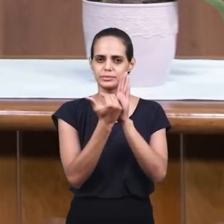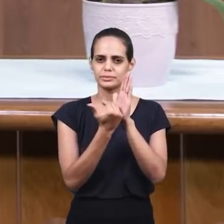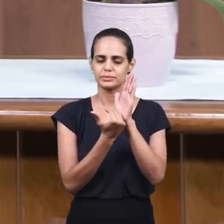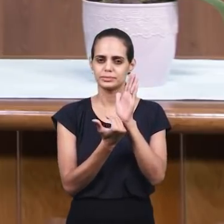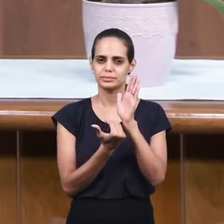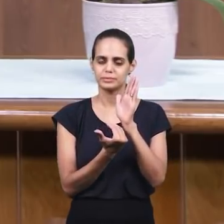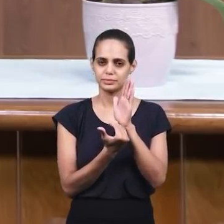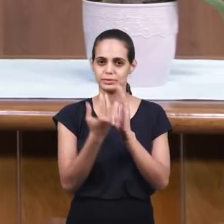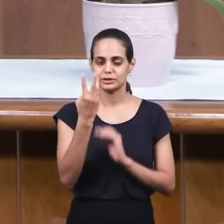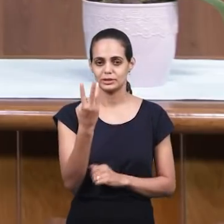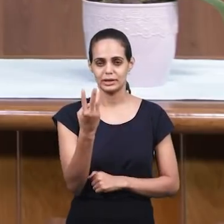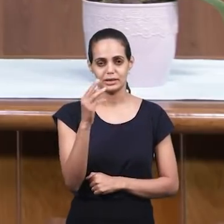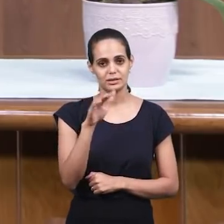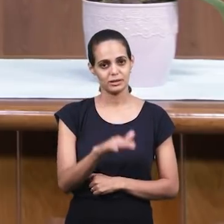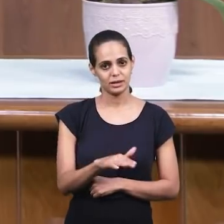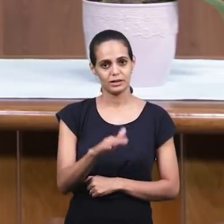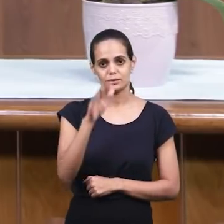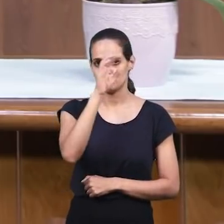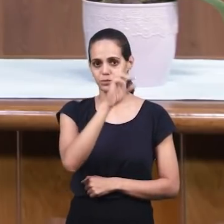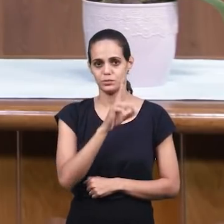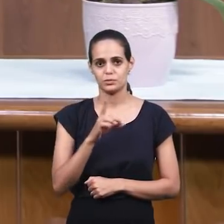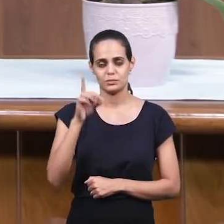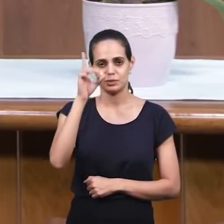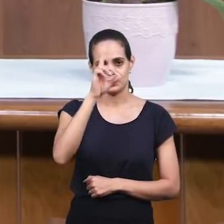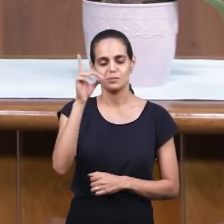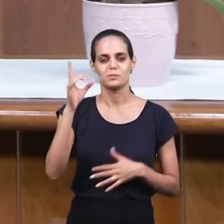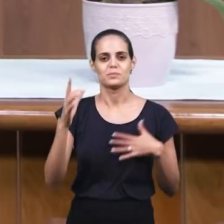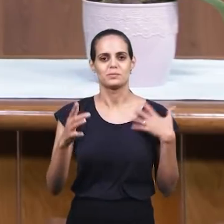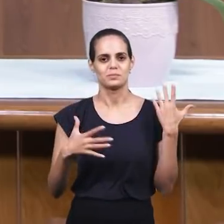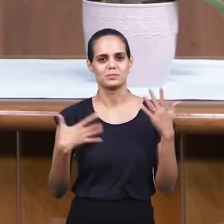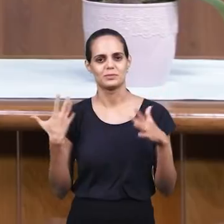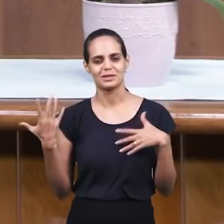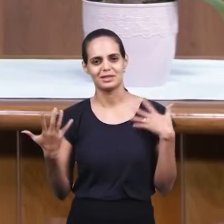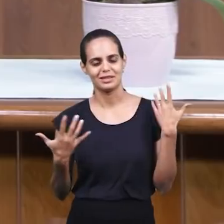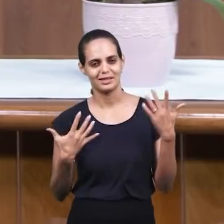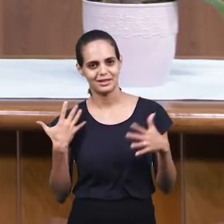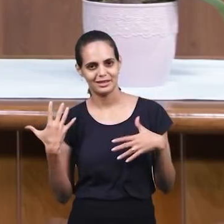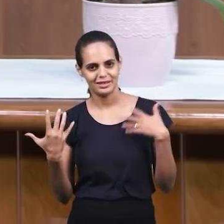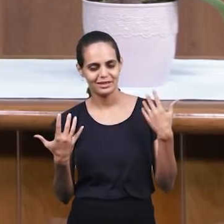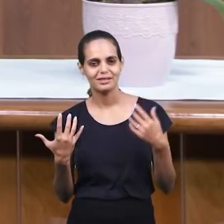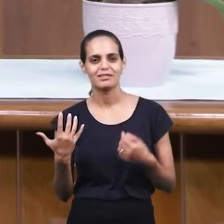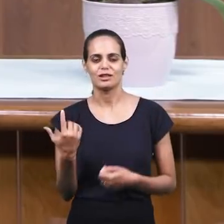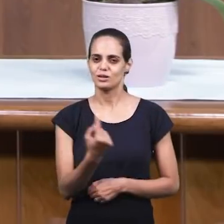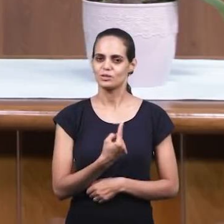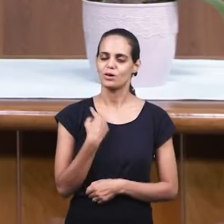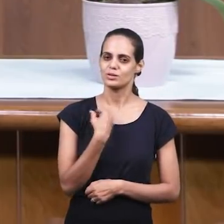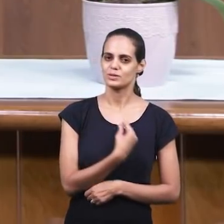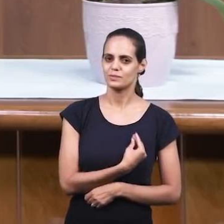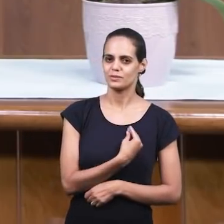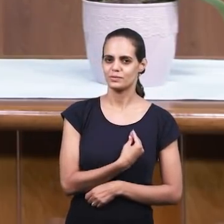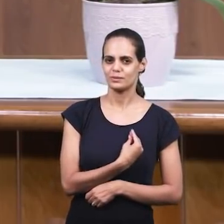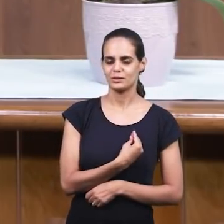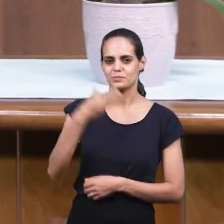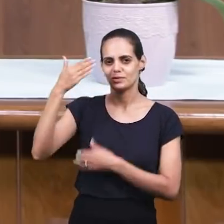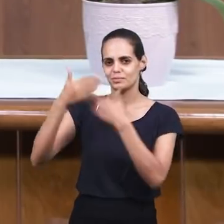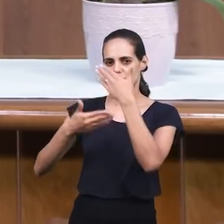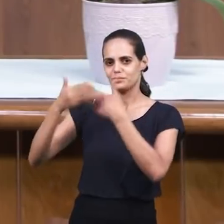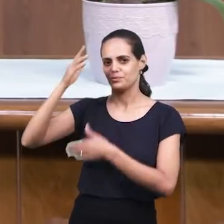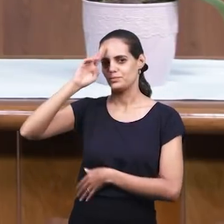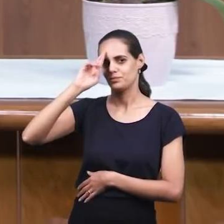agora das 15h do domingo, com alegria que vivemos esse momento aos pés do Senhor.